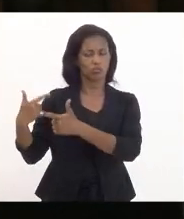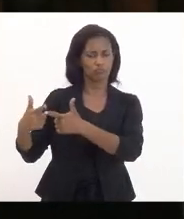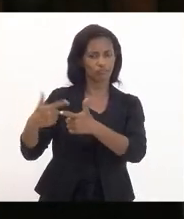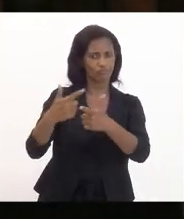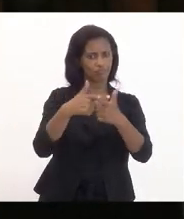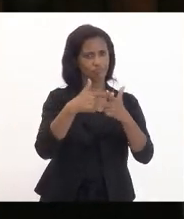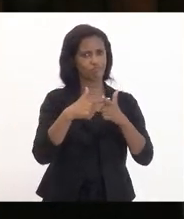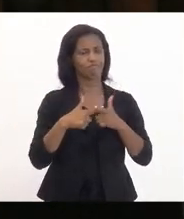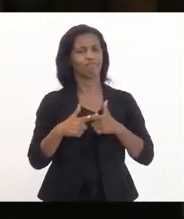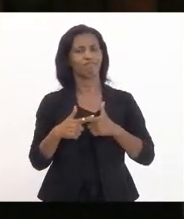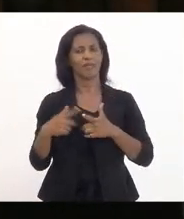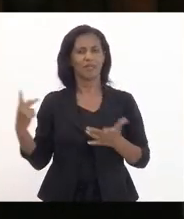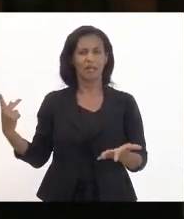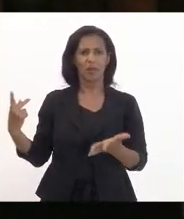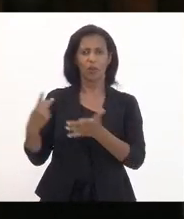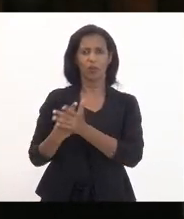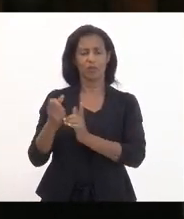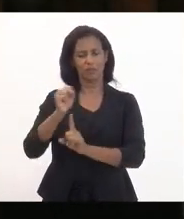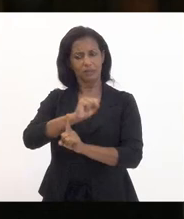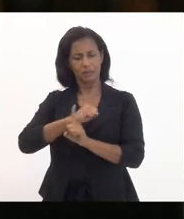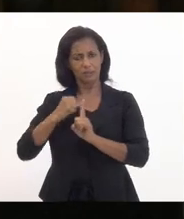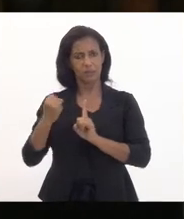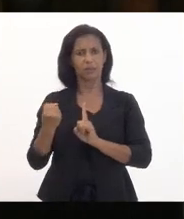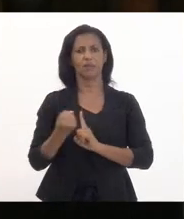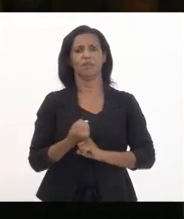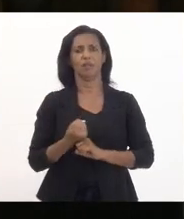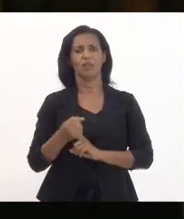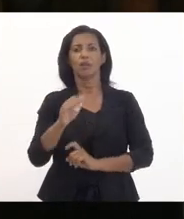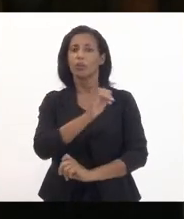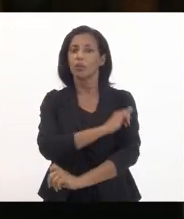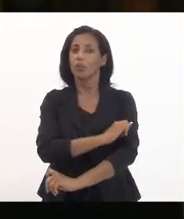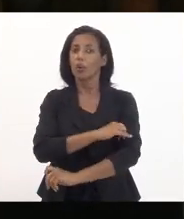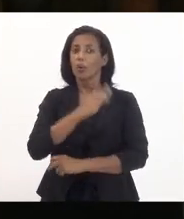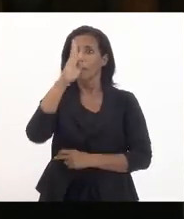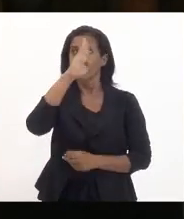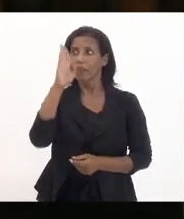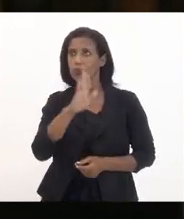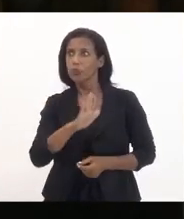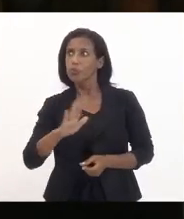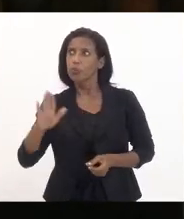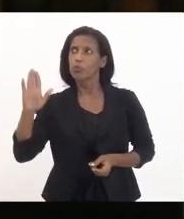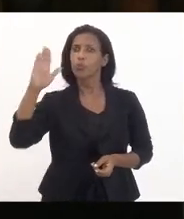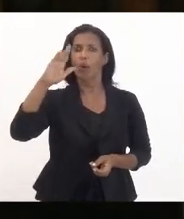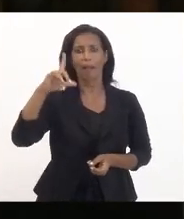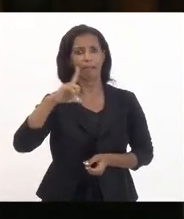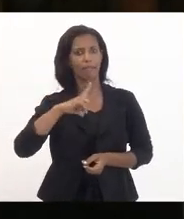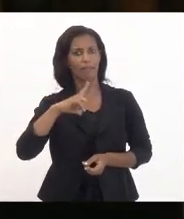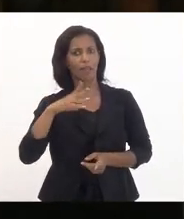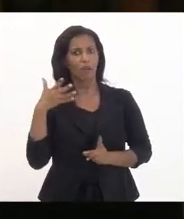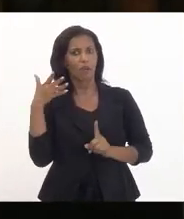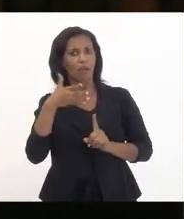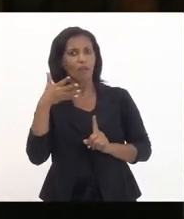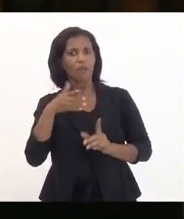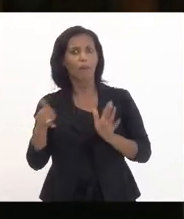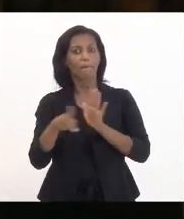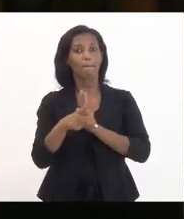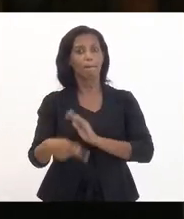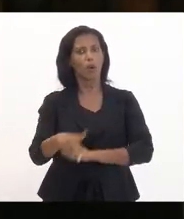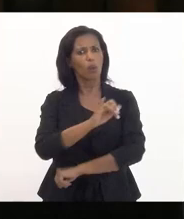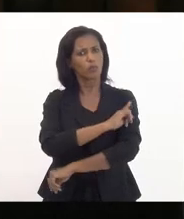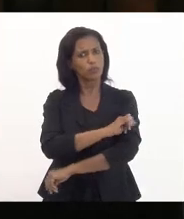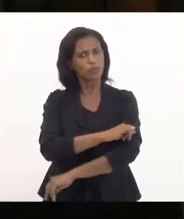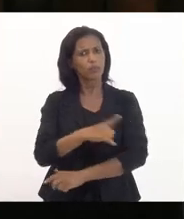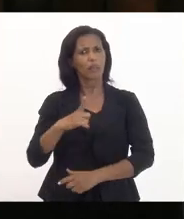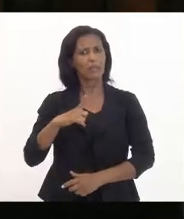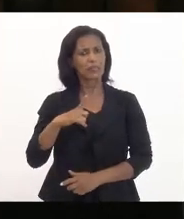históricos que alicerçaram a nossa sociedade. O Rio de Janeiro e o Brasil têm, aí eu me refiro especialmente ao Rio de Janeiro, porque o Rio de Janeiro